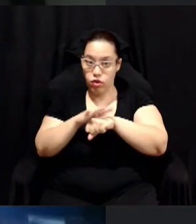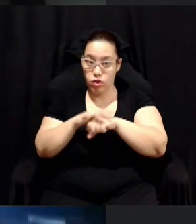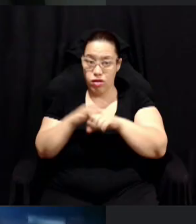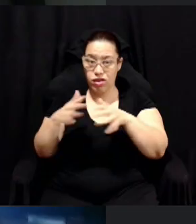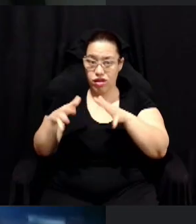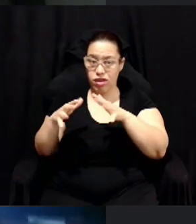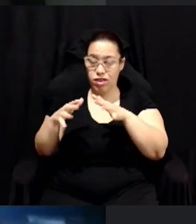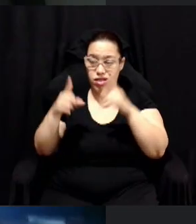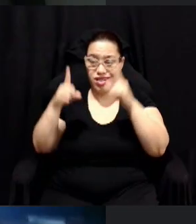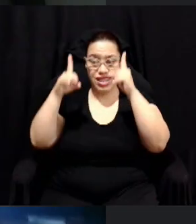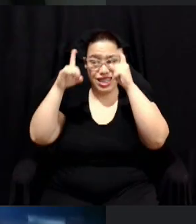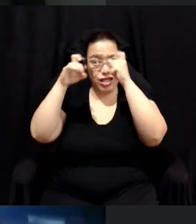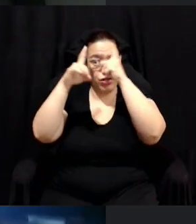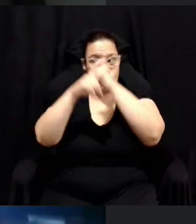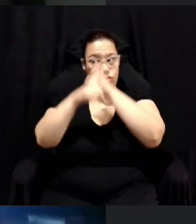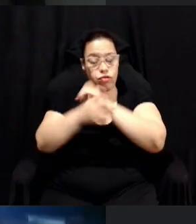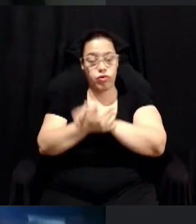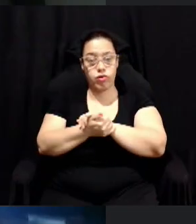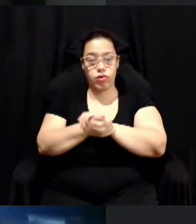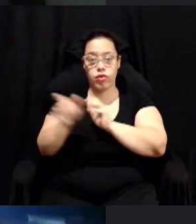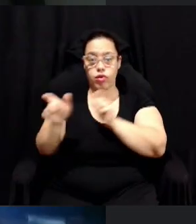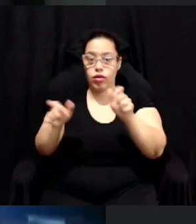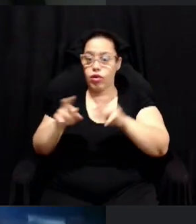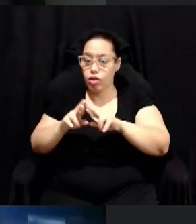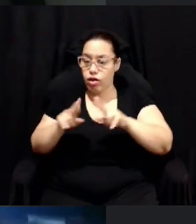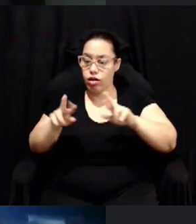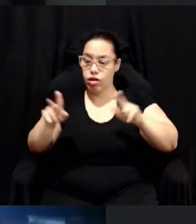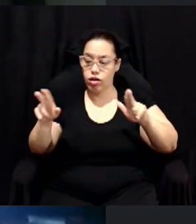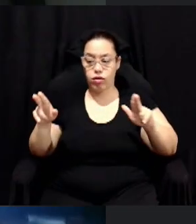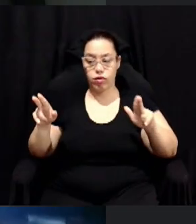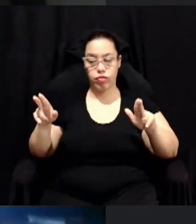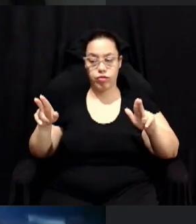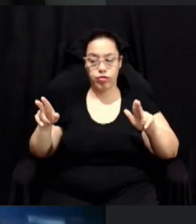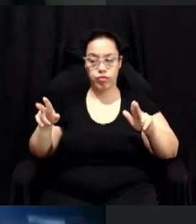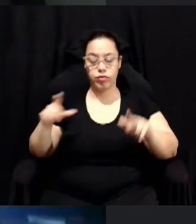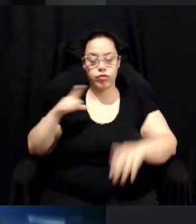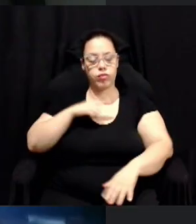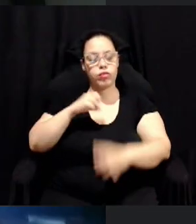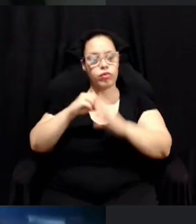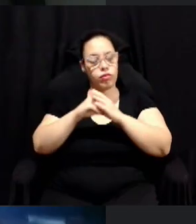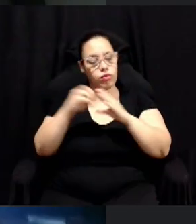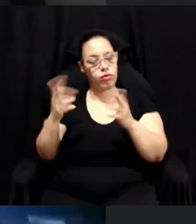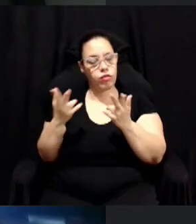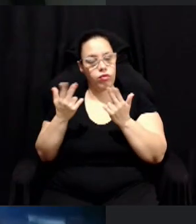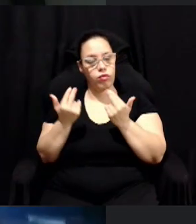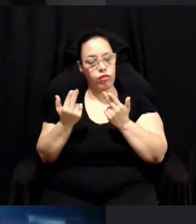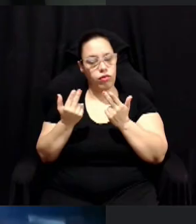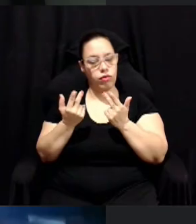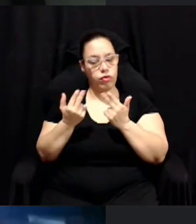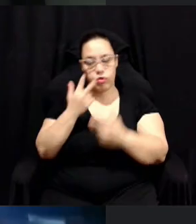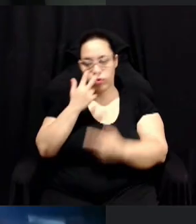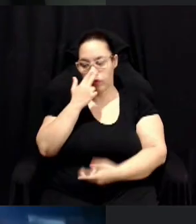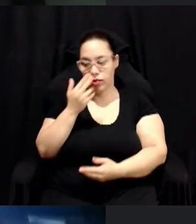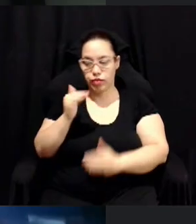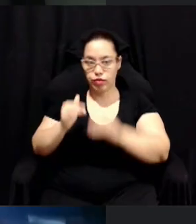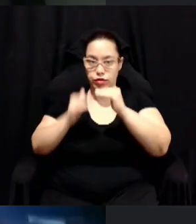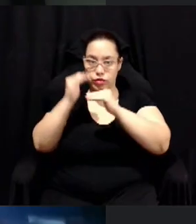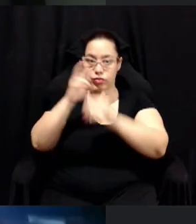ela acomete cada pessoa de um modo diferente. Então, existem algumas características em comum, mas a evolução, resposta à